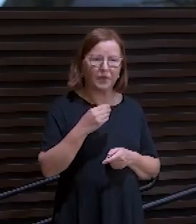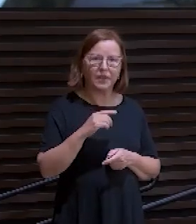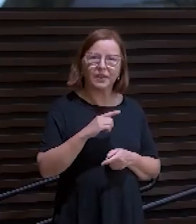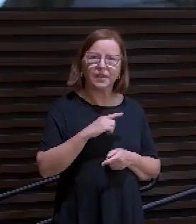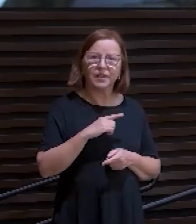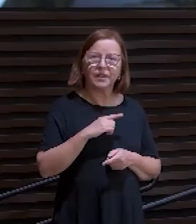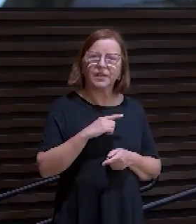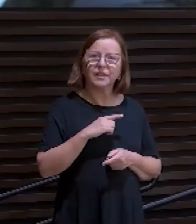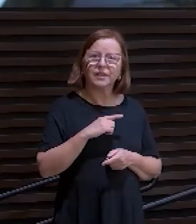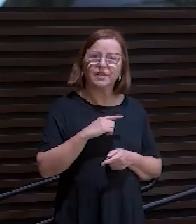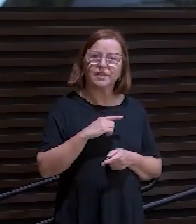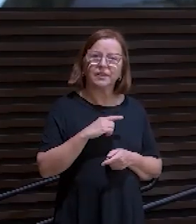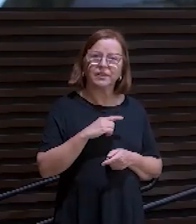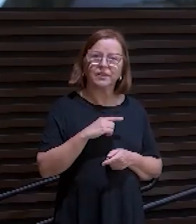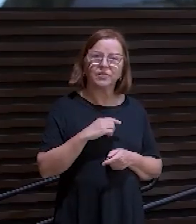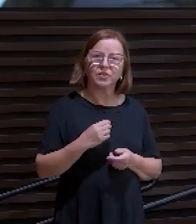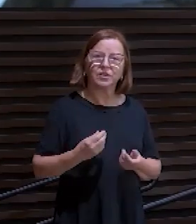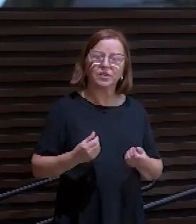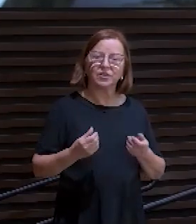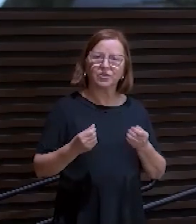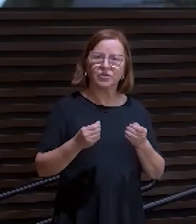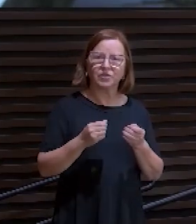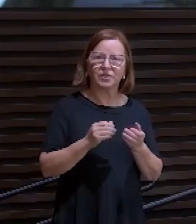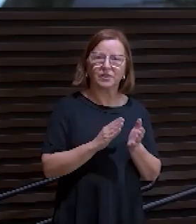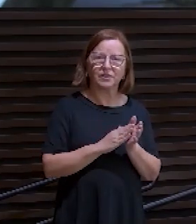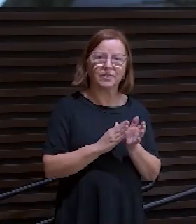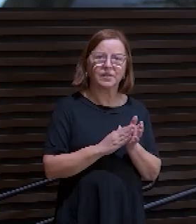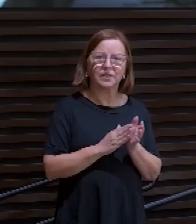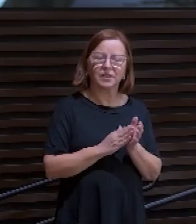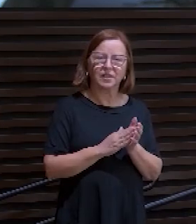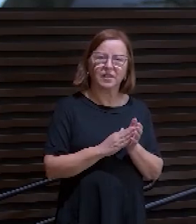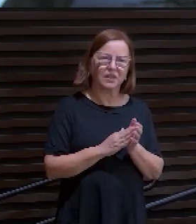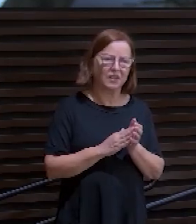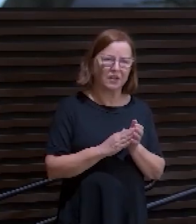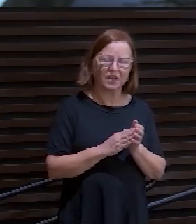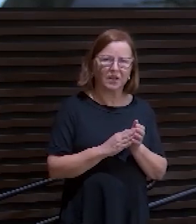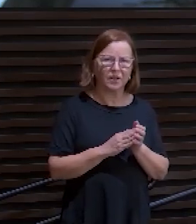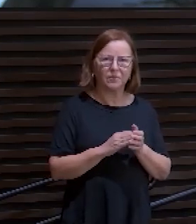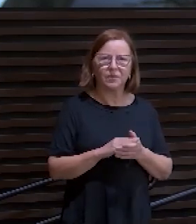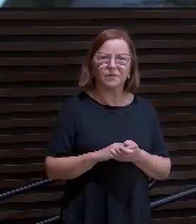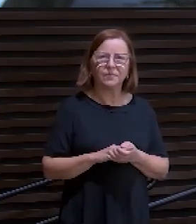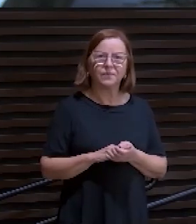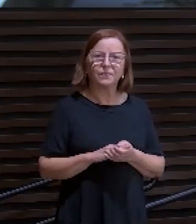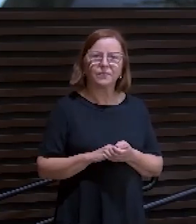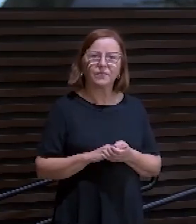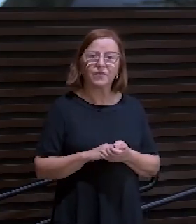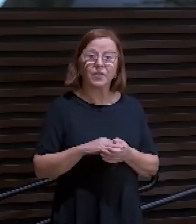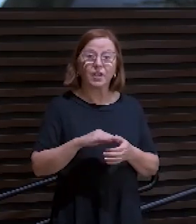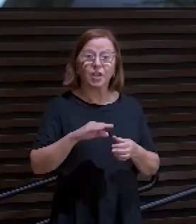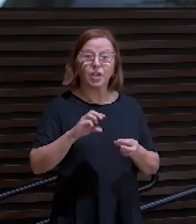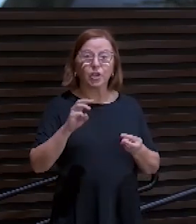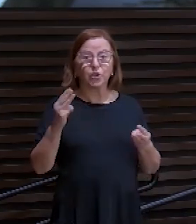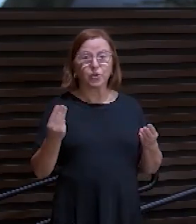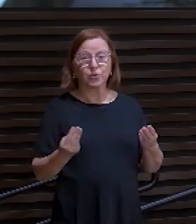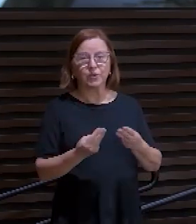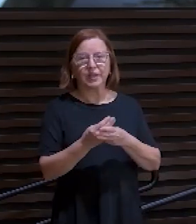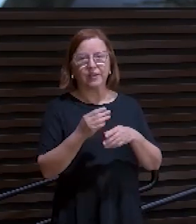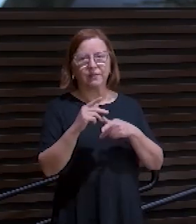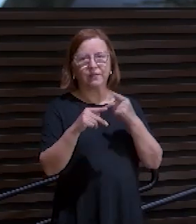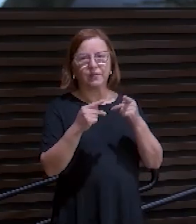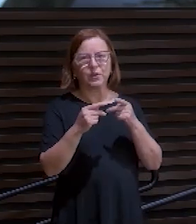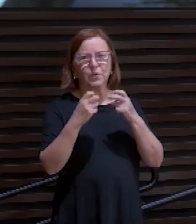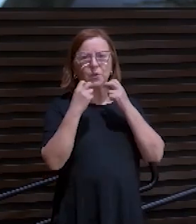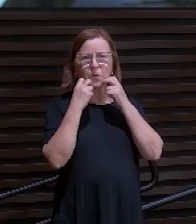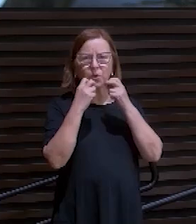servo. Vós, no entanto, subi em paz para vosso pai. Então Judá se aproximou dele e disse: ah, Senhor meu, rogo-te,